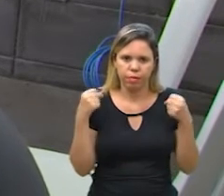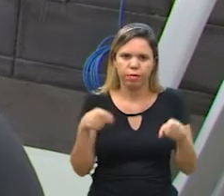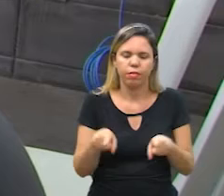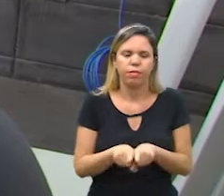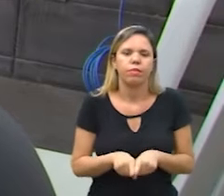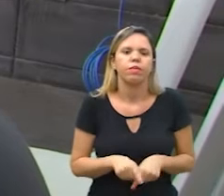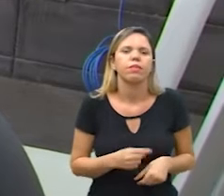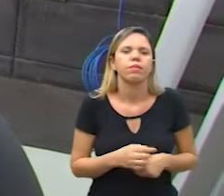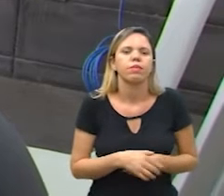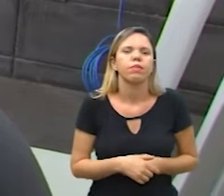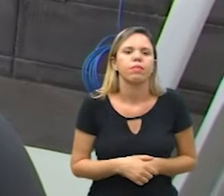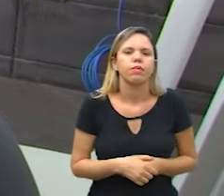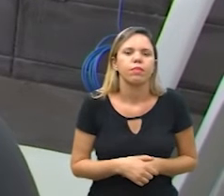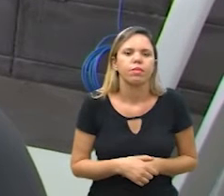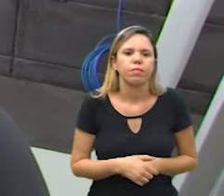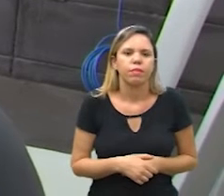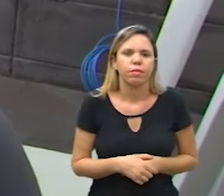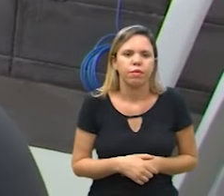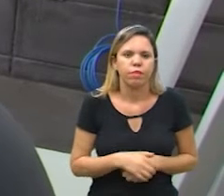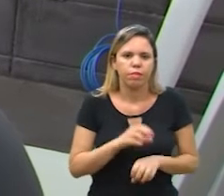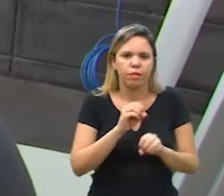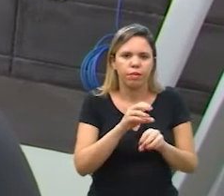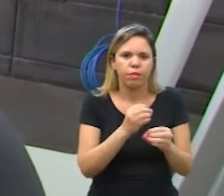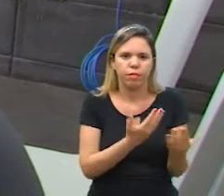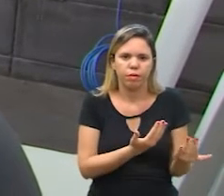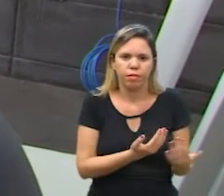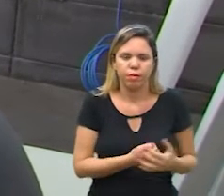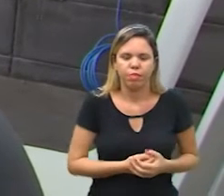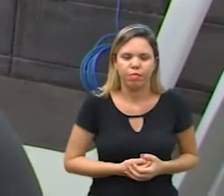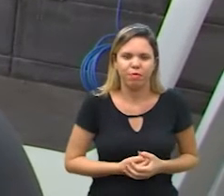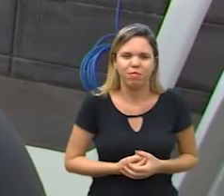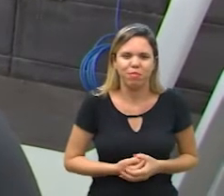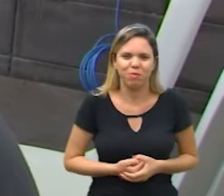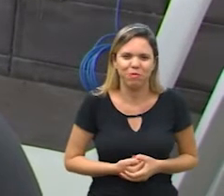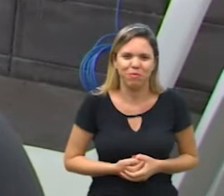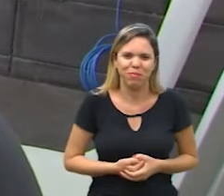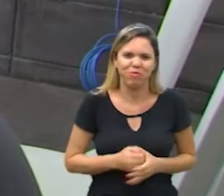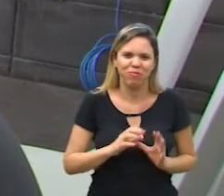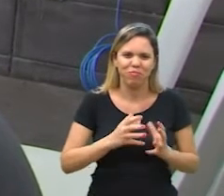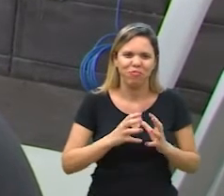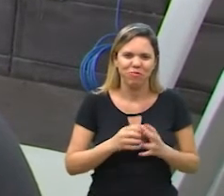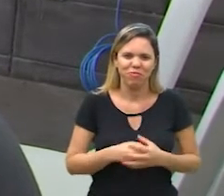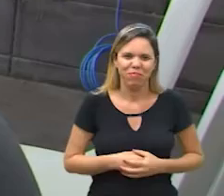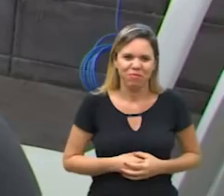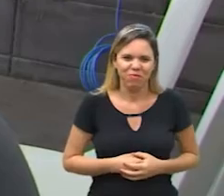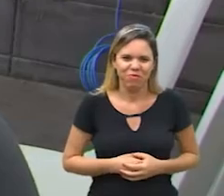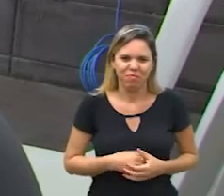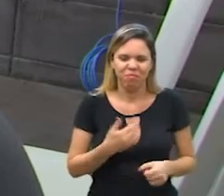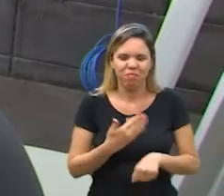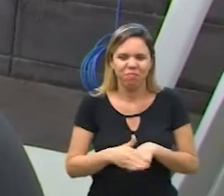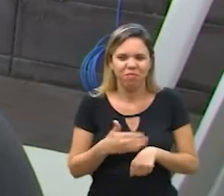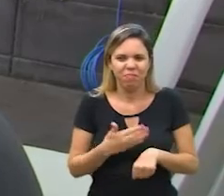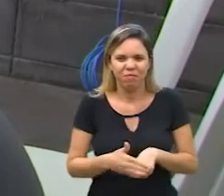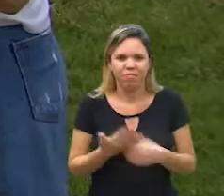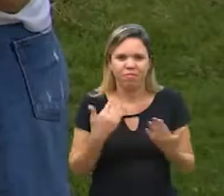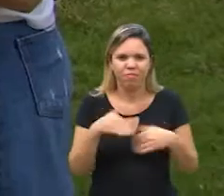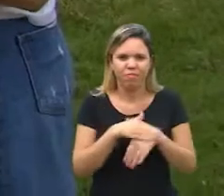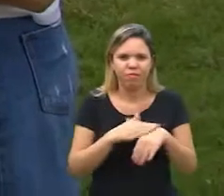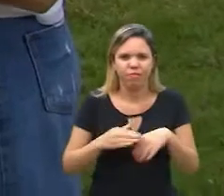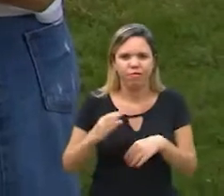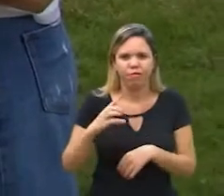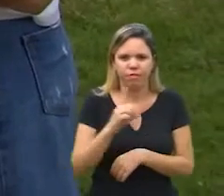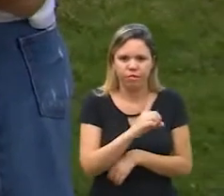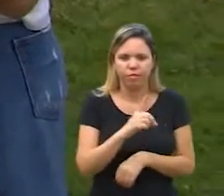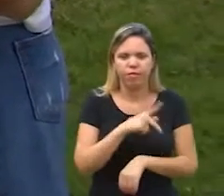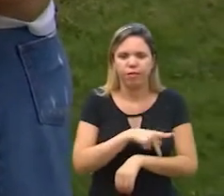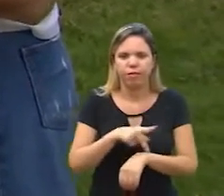educação professor física? De educação física. Para ensinar os jovens, né, senhor, a jogar bola, poder treinar.